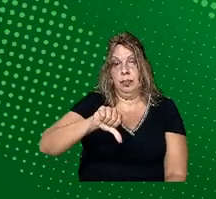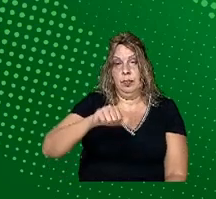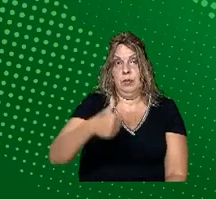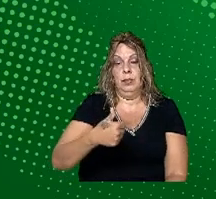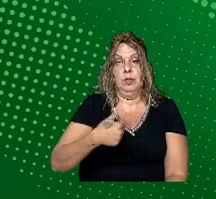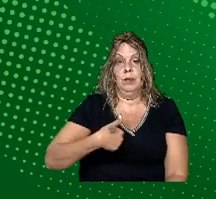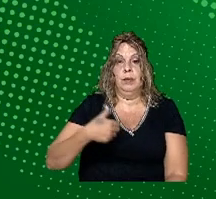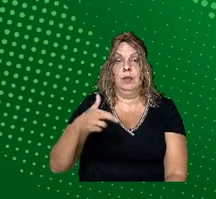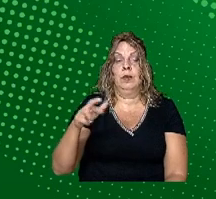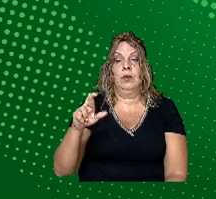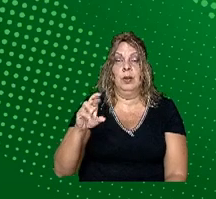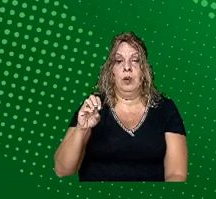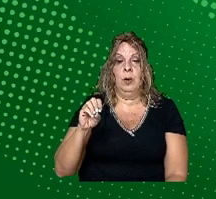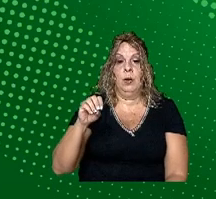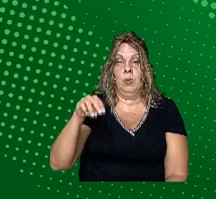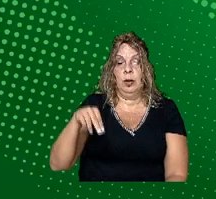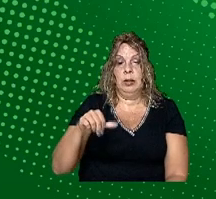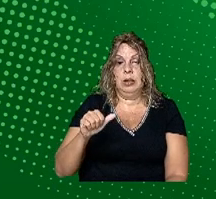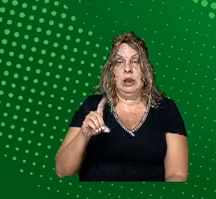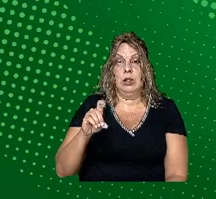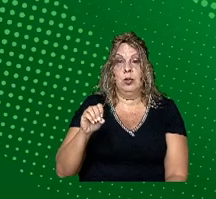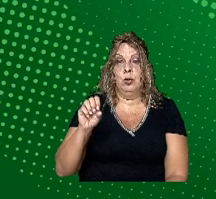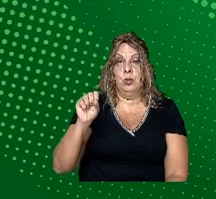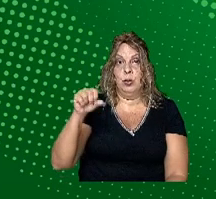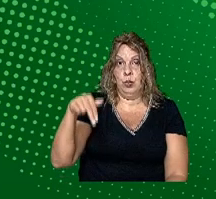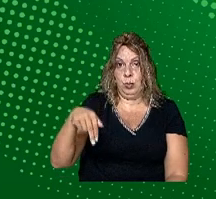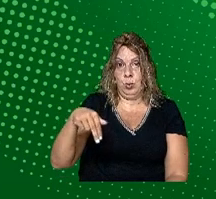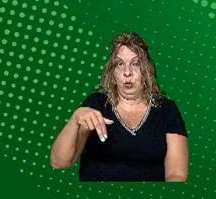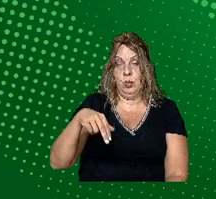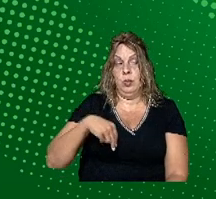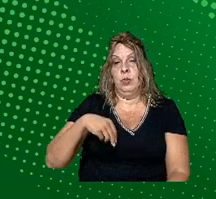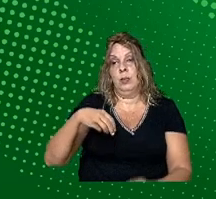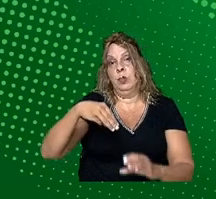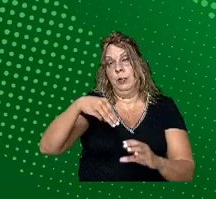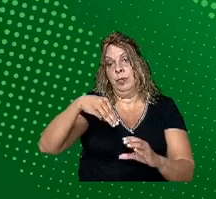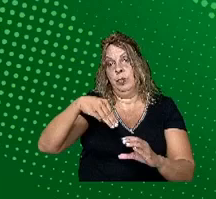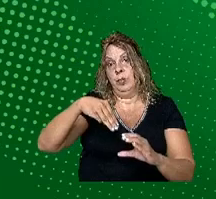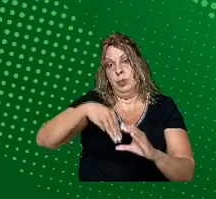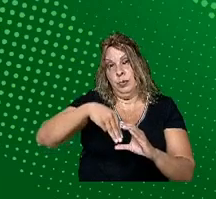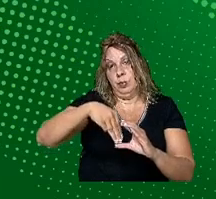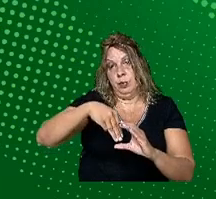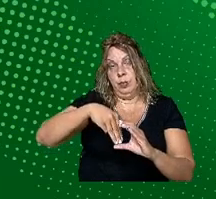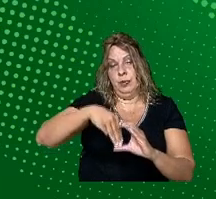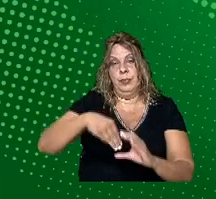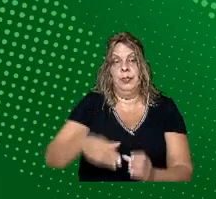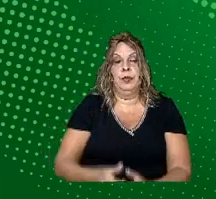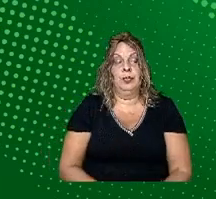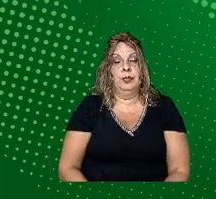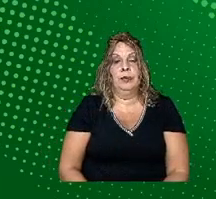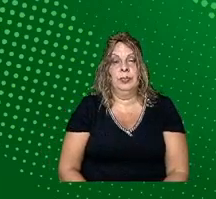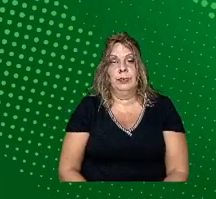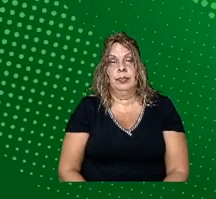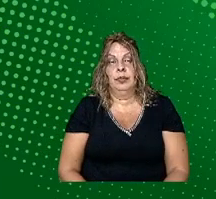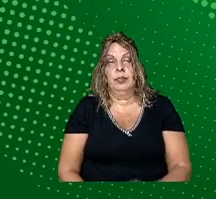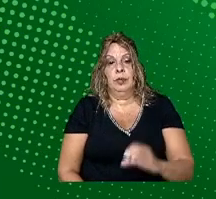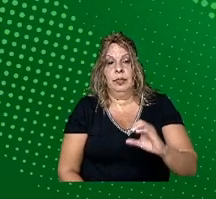133191, Ronaldson, de Aracaju, do bairro Coroa do Meio, adquiriu com a Bia Regional Orlando Dantas. Eu anuncio agora o